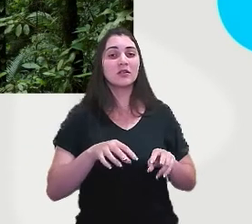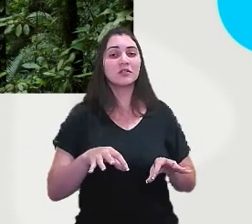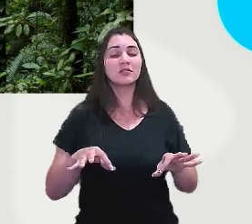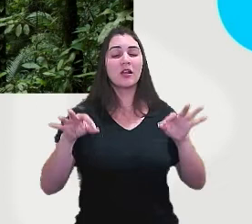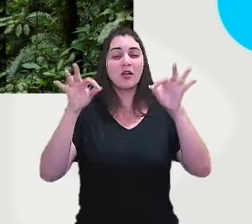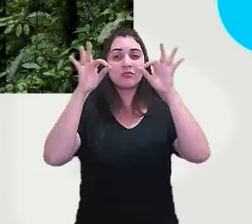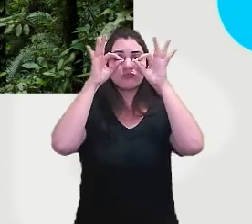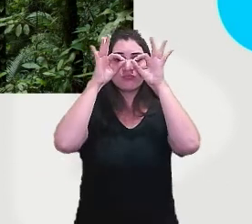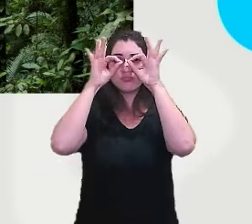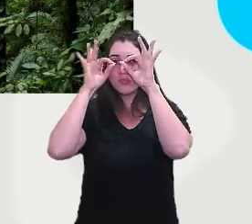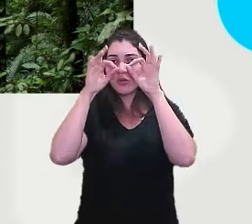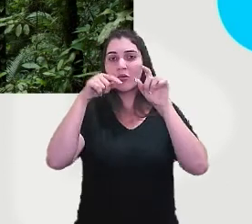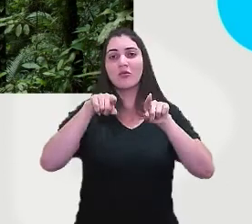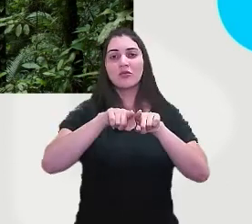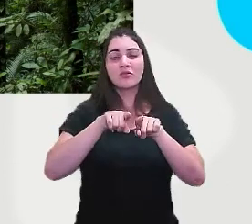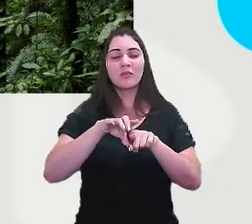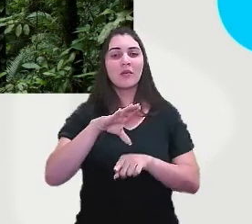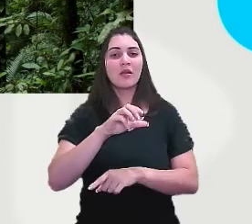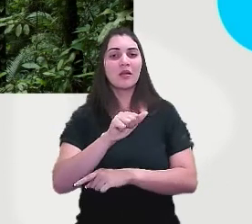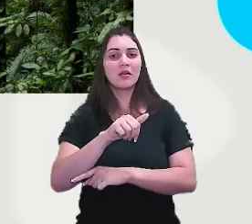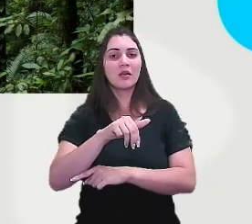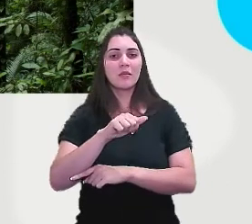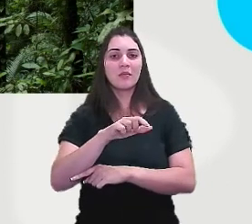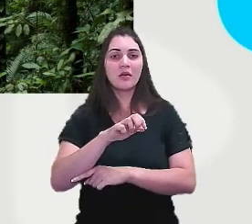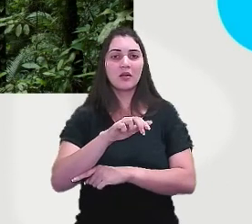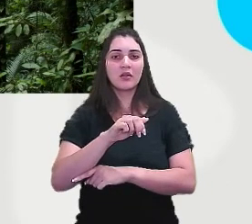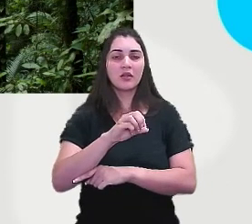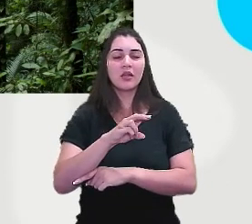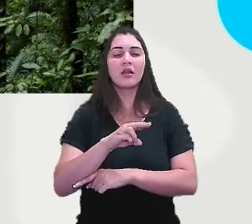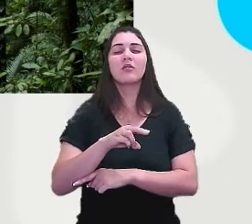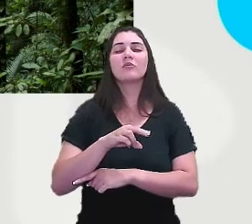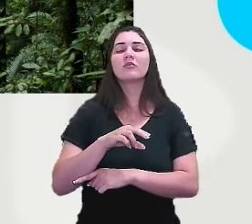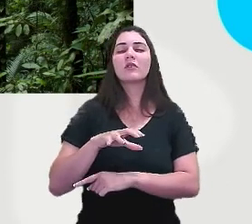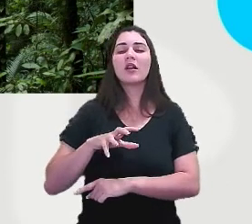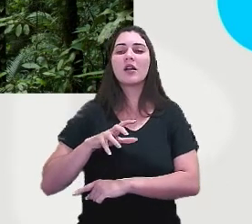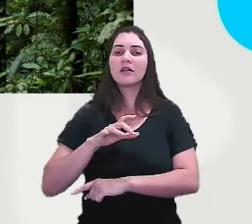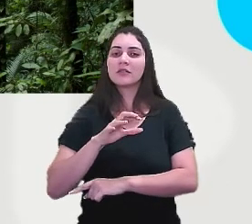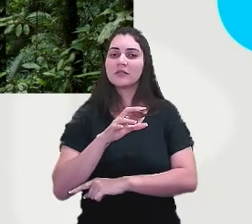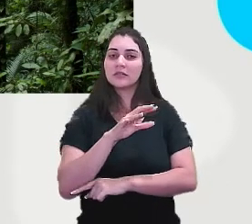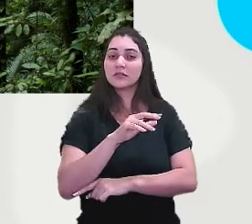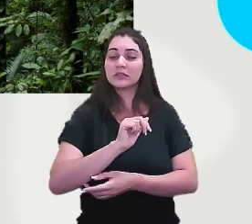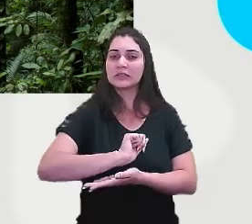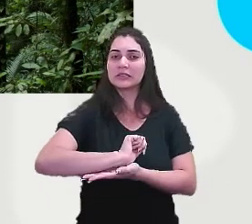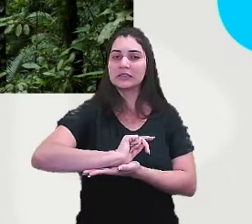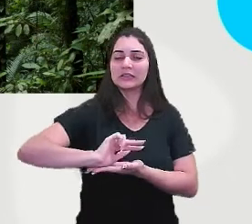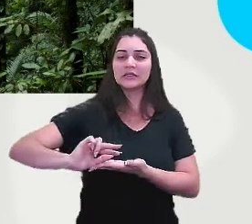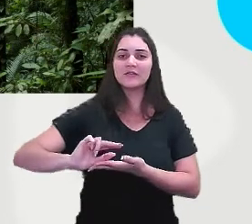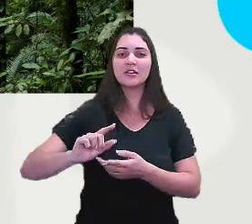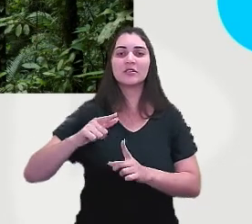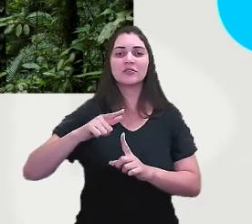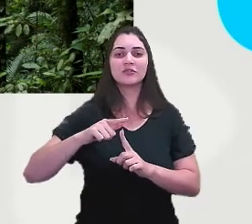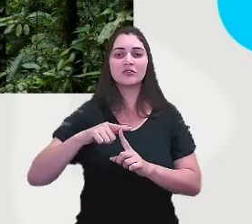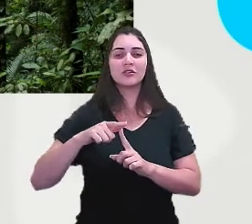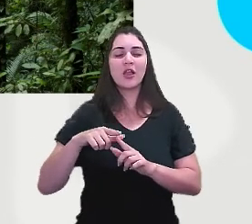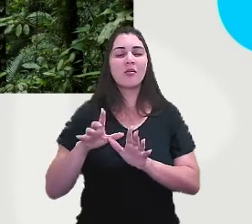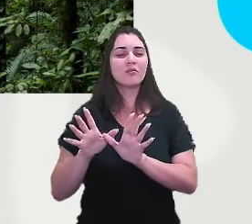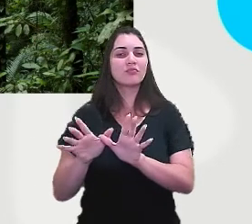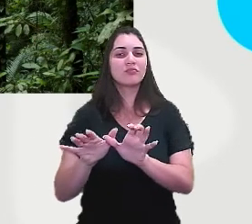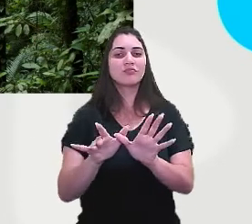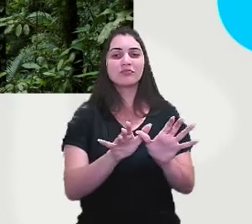o camaleão, a lagarta, né, a aranha, várias espécies de aves,